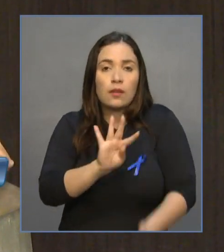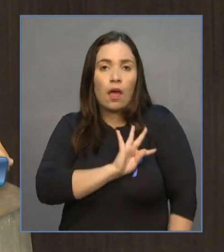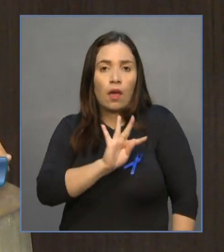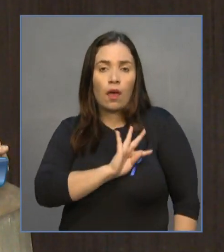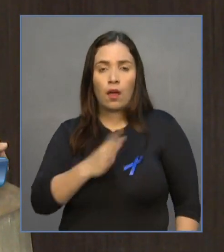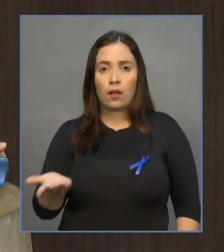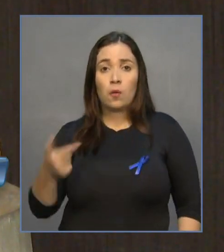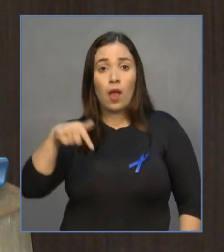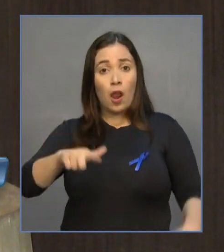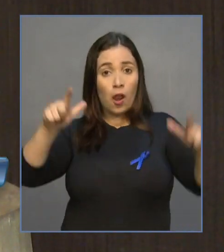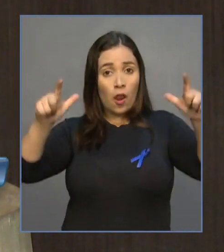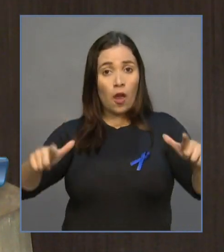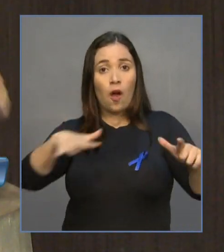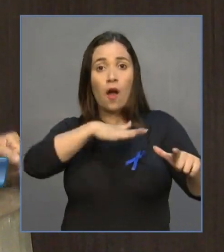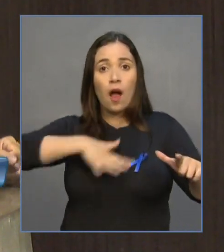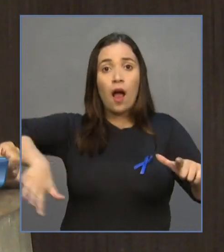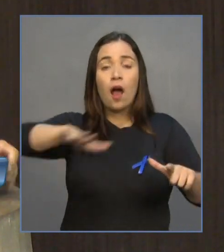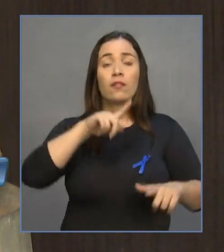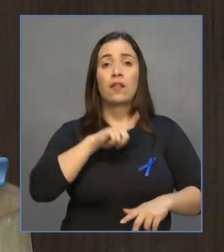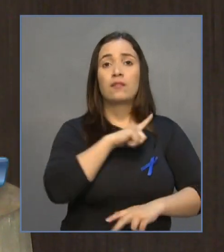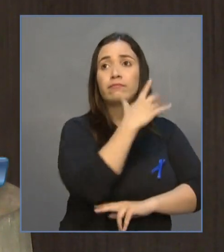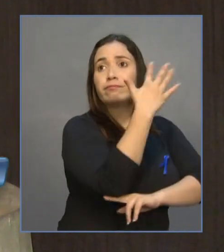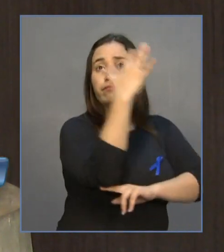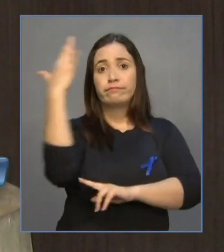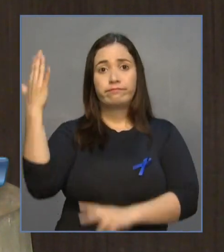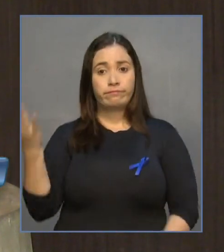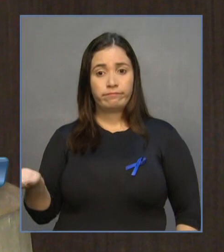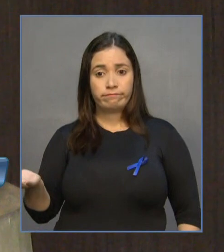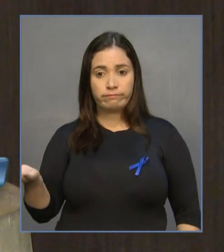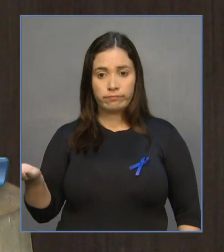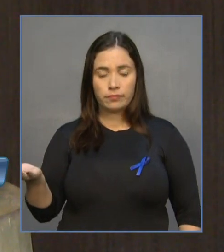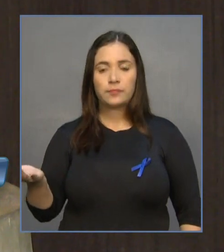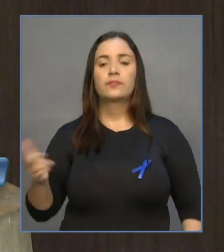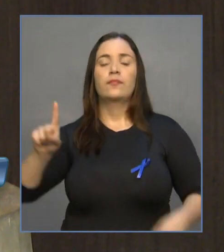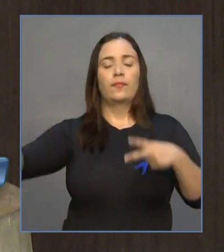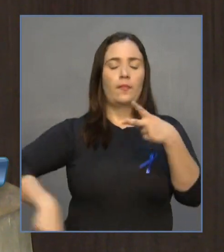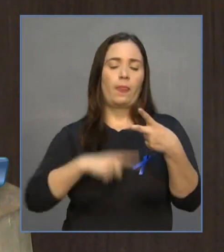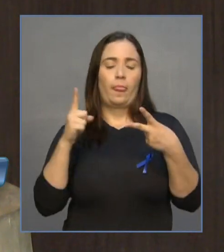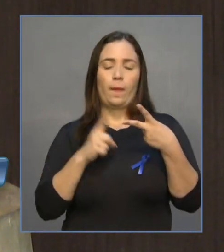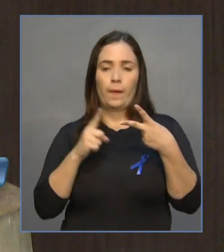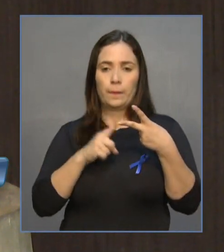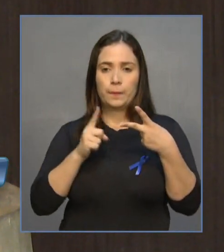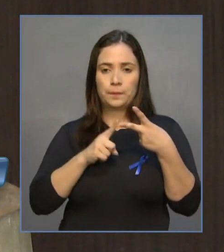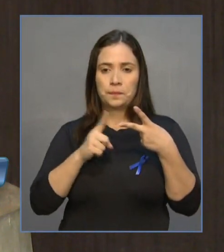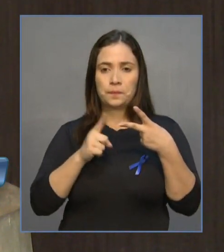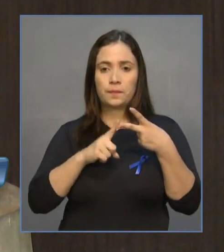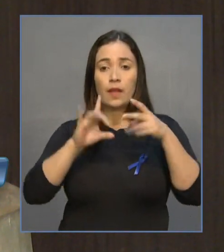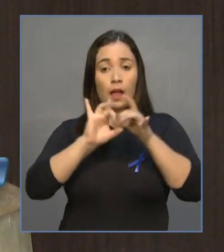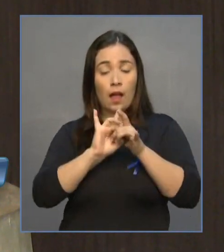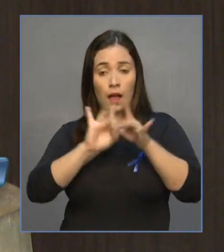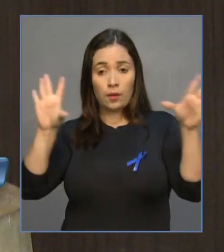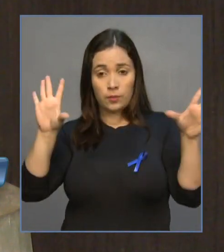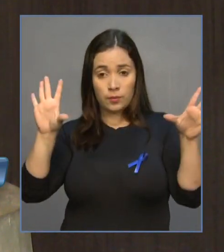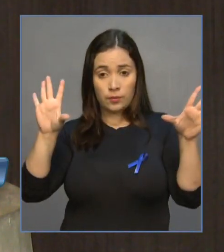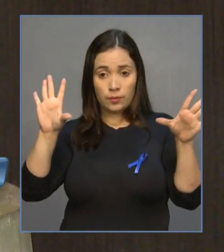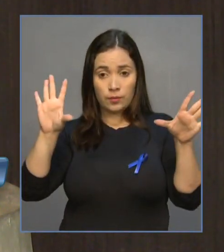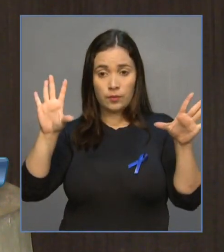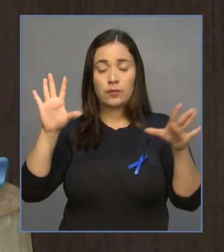área de preservação ambiental. 2, a autorização